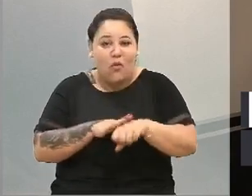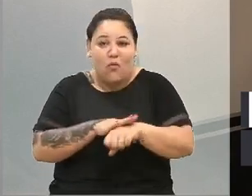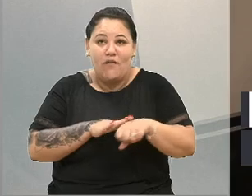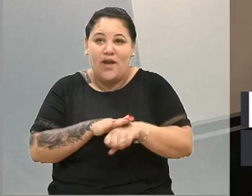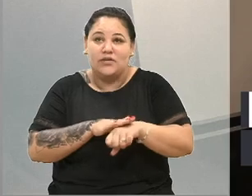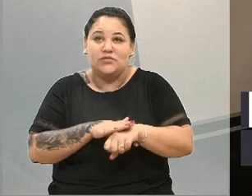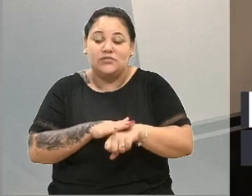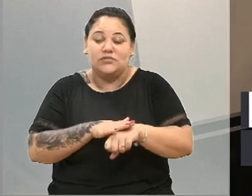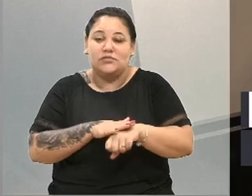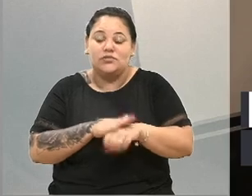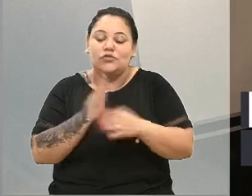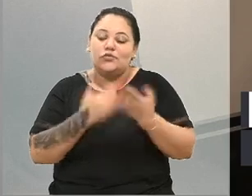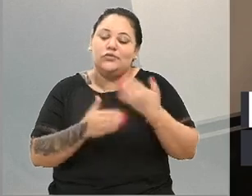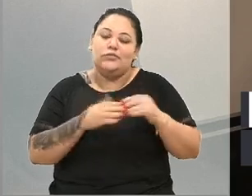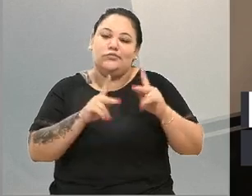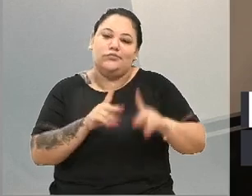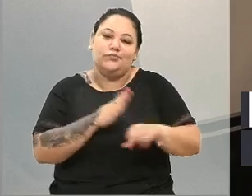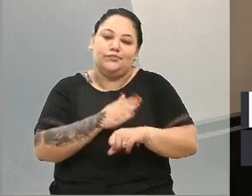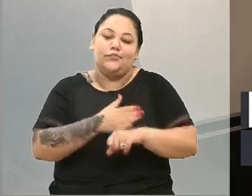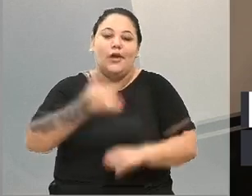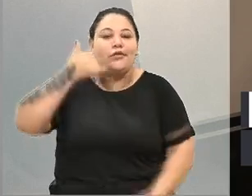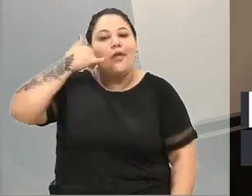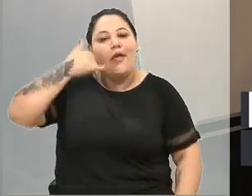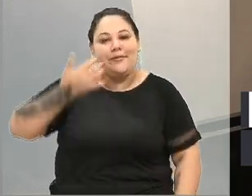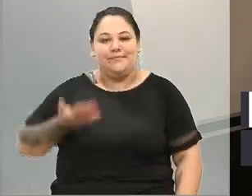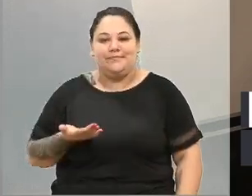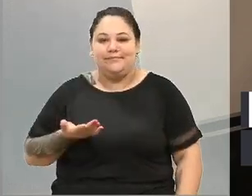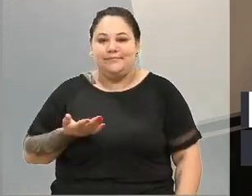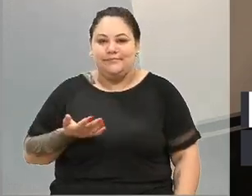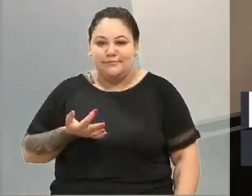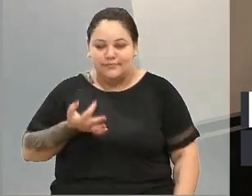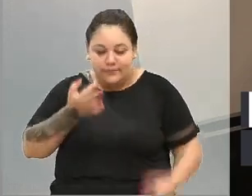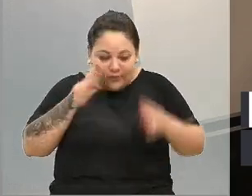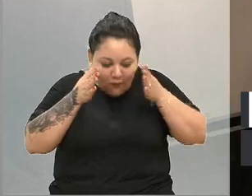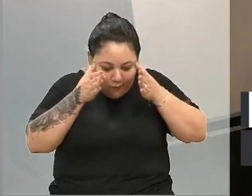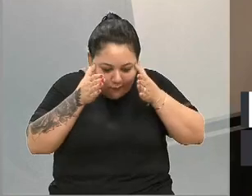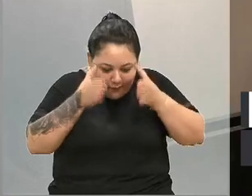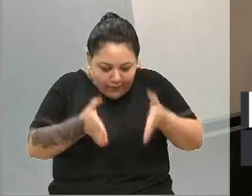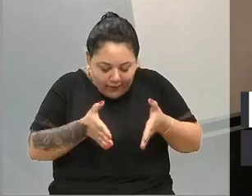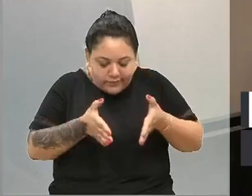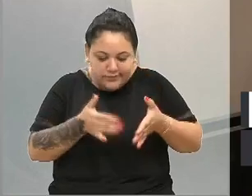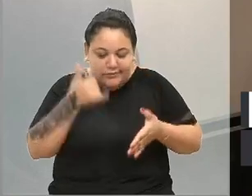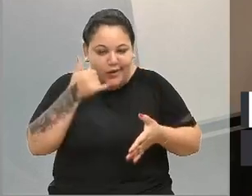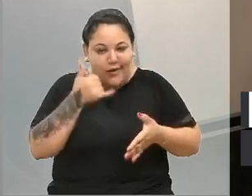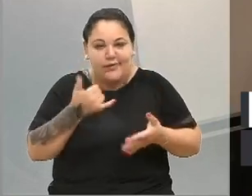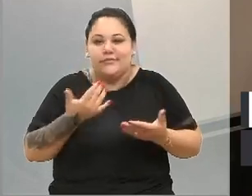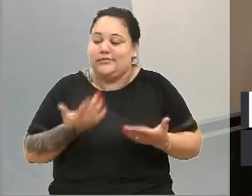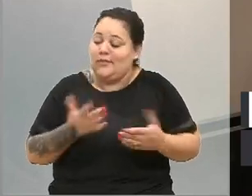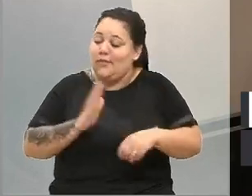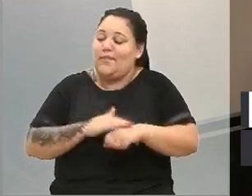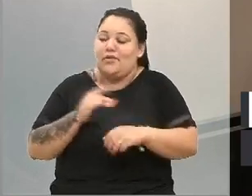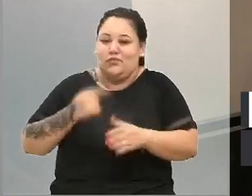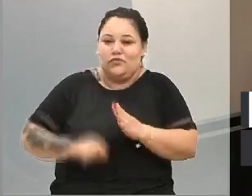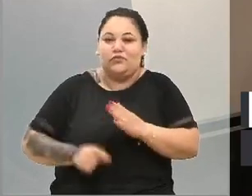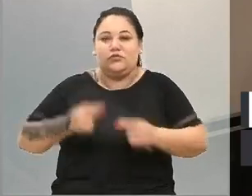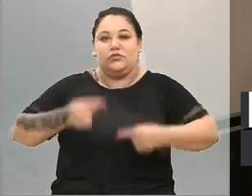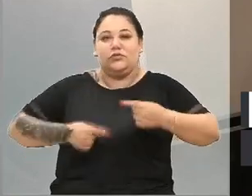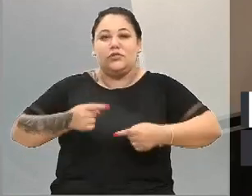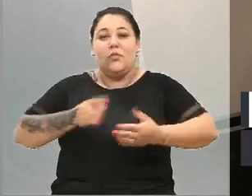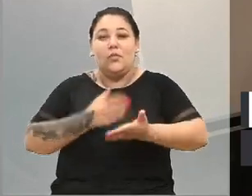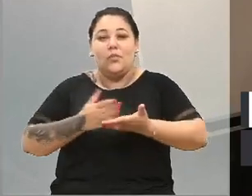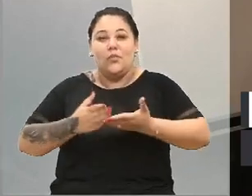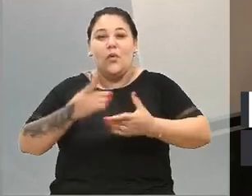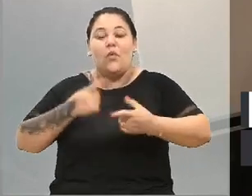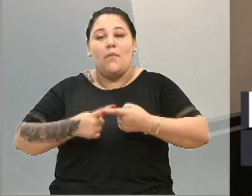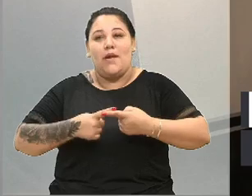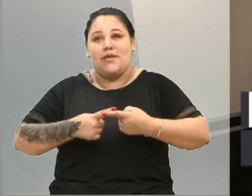momentinho, todos no celular aqui. Então, é muito mais ampla o debate, porque começa lá dentro de casa.